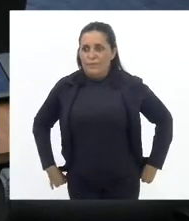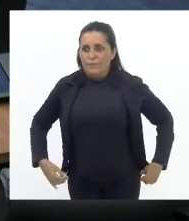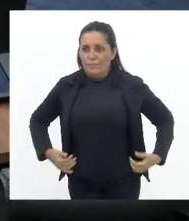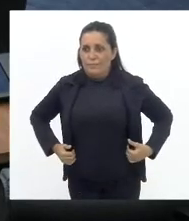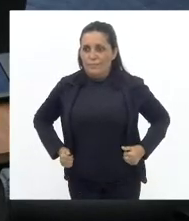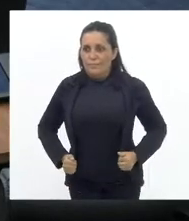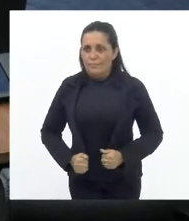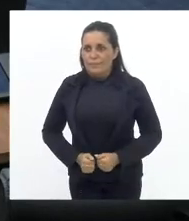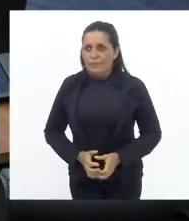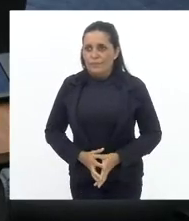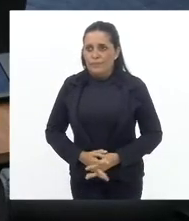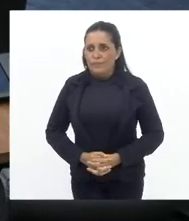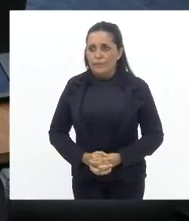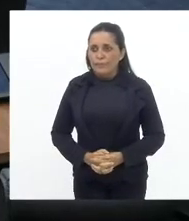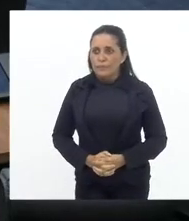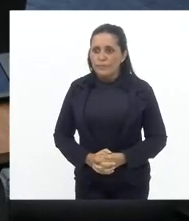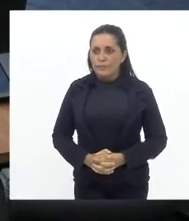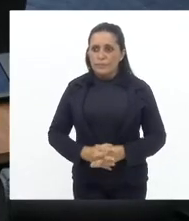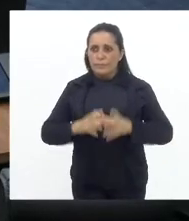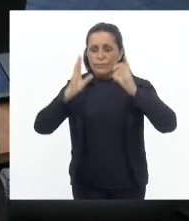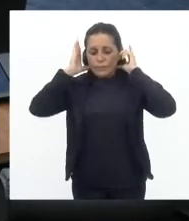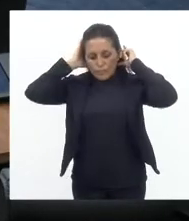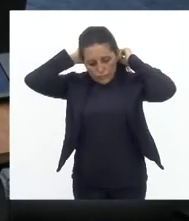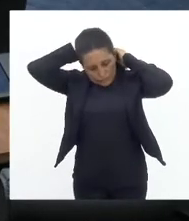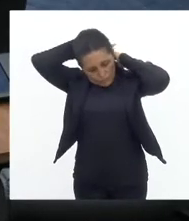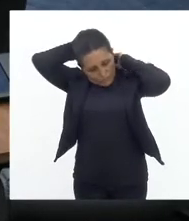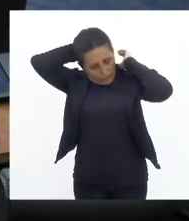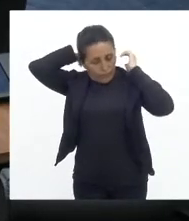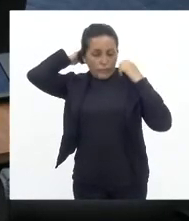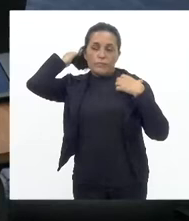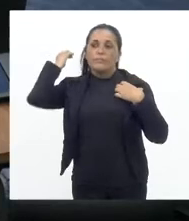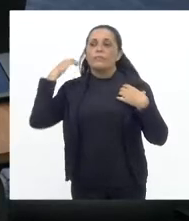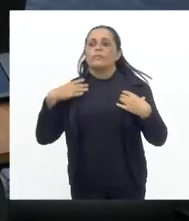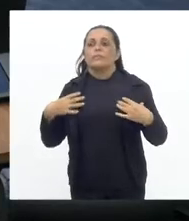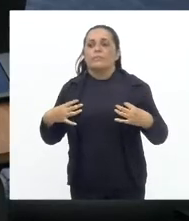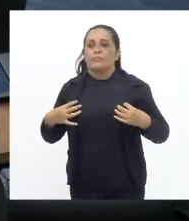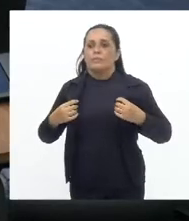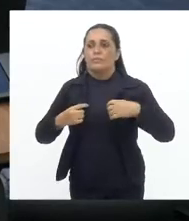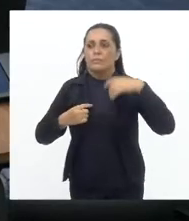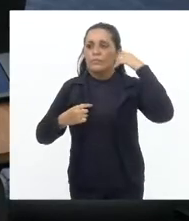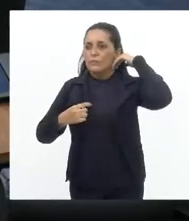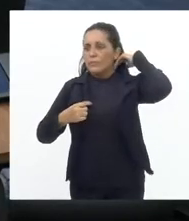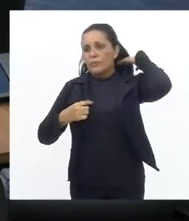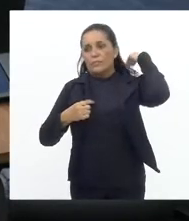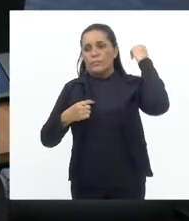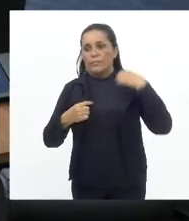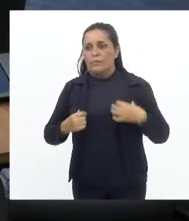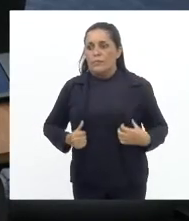a TVI eu não gosto mim você liga para mim